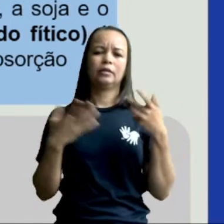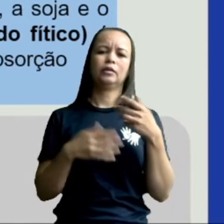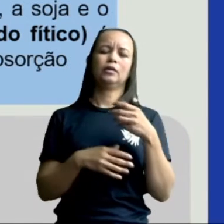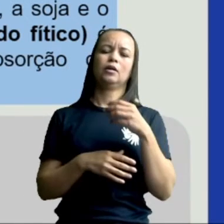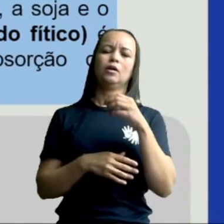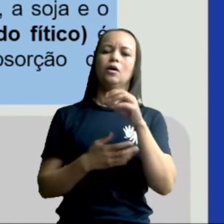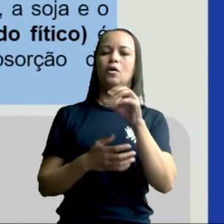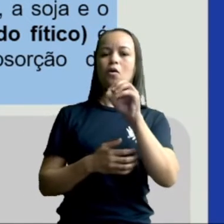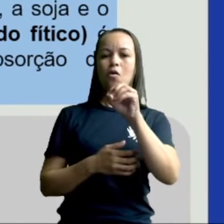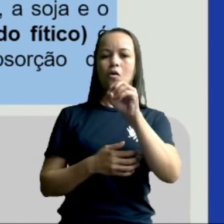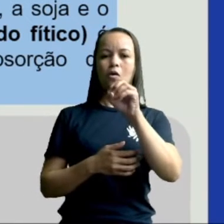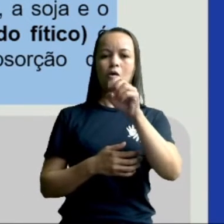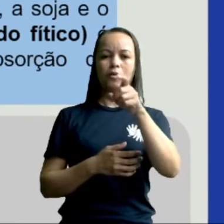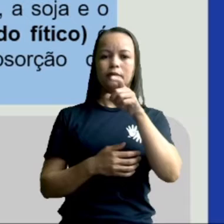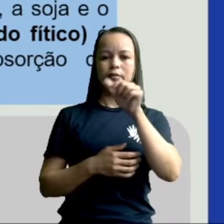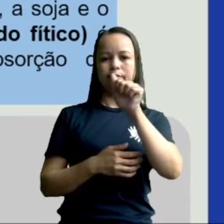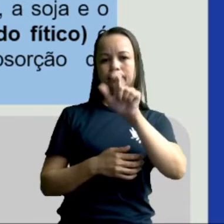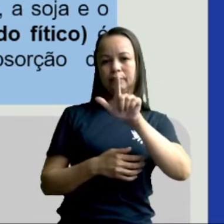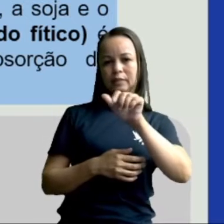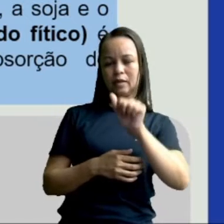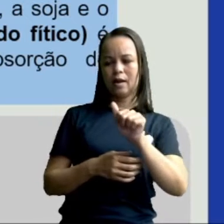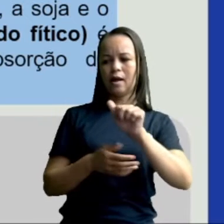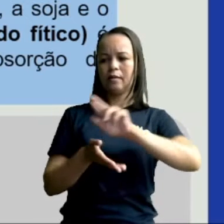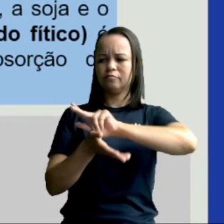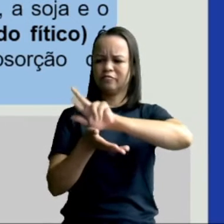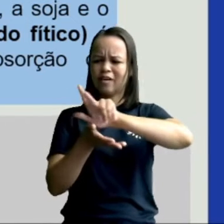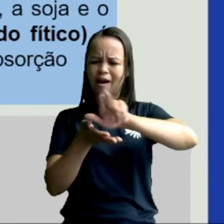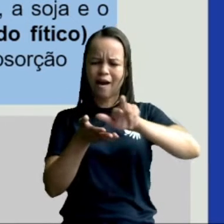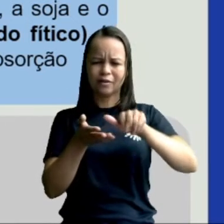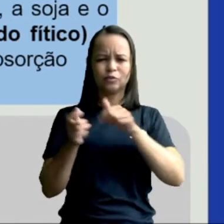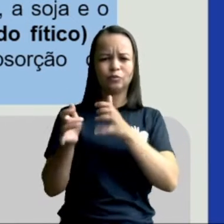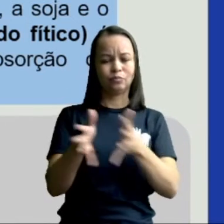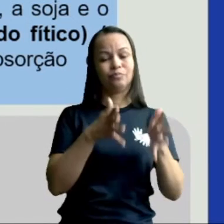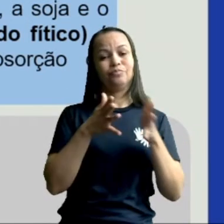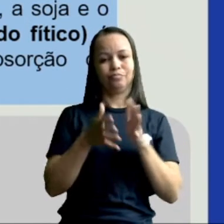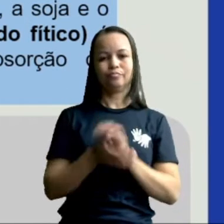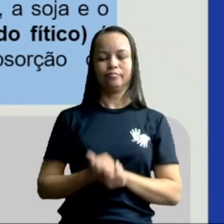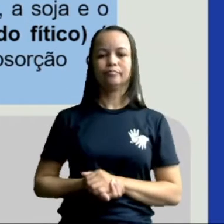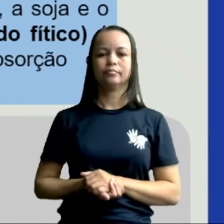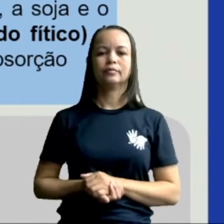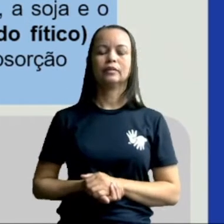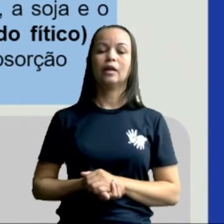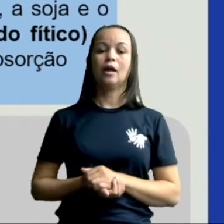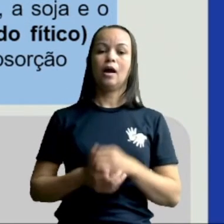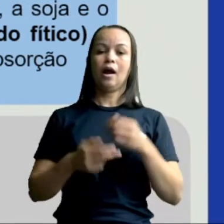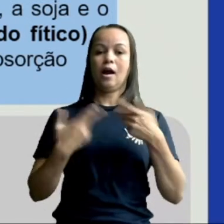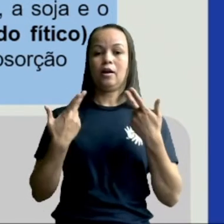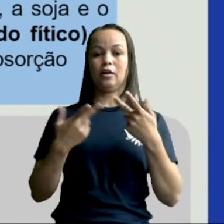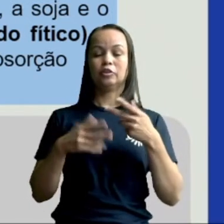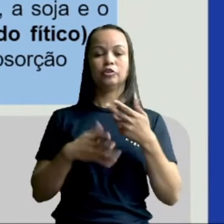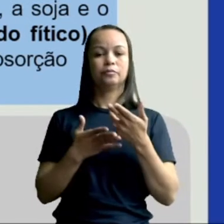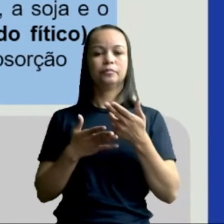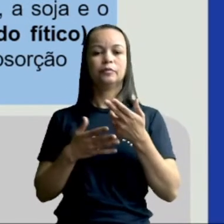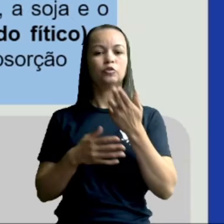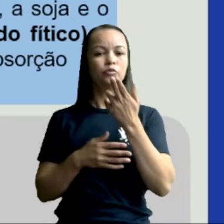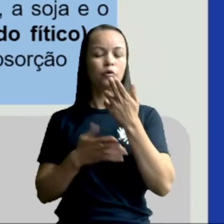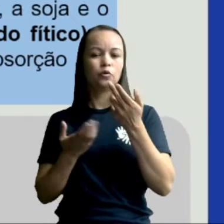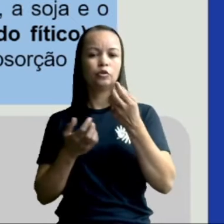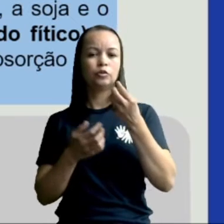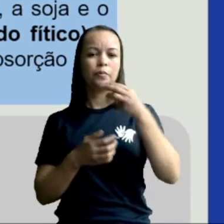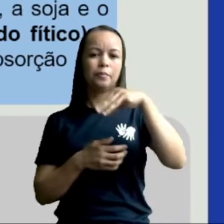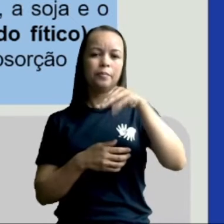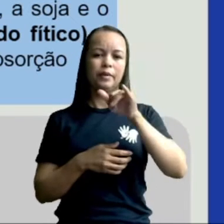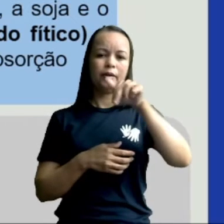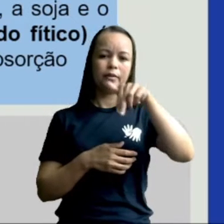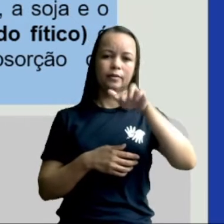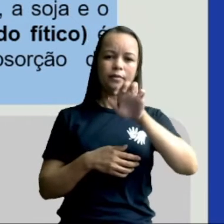oxalatos, tanino, nitritos, dentre outros. As proteínas e os minerais ficam presos a esses compostos e